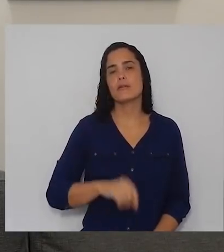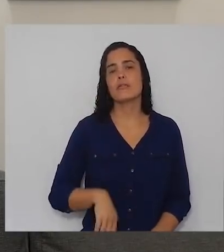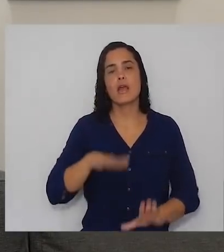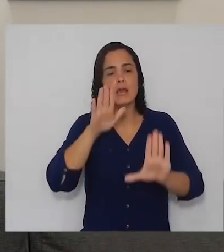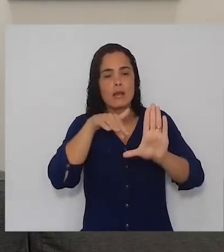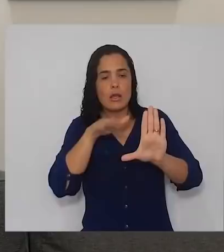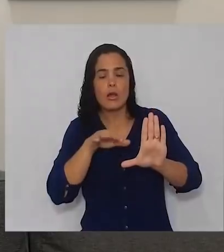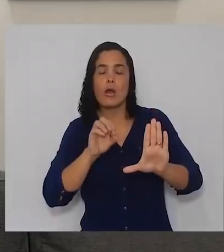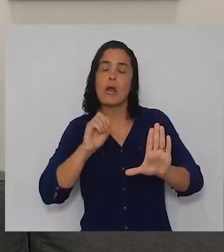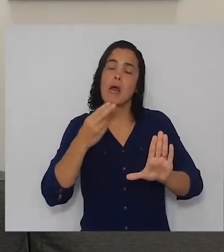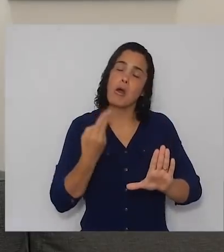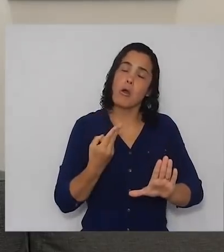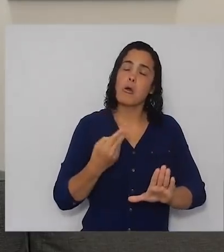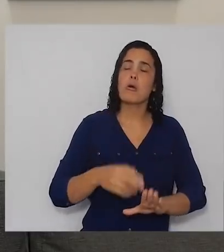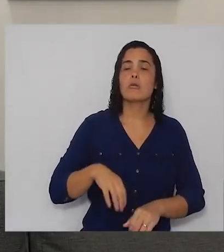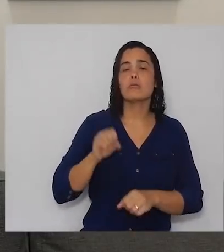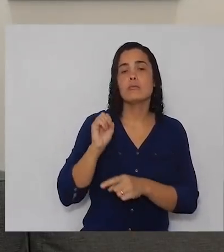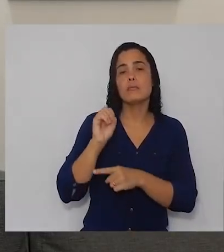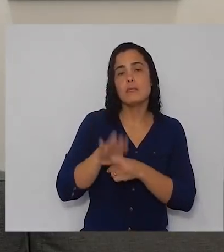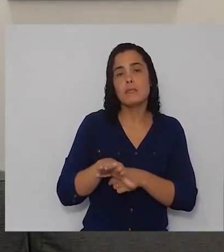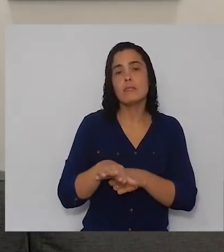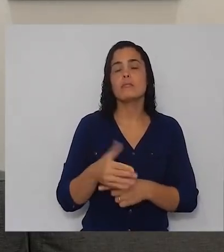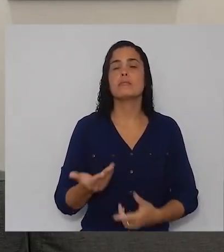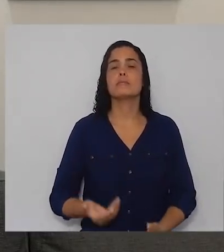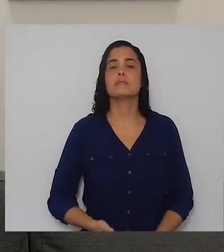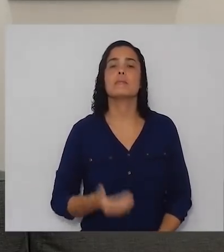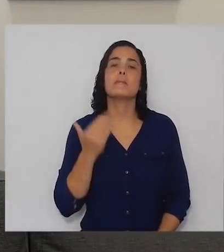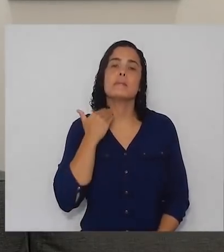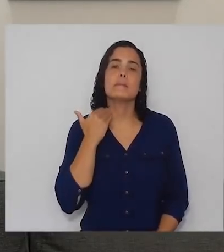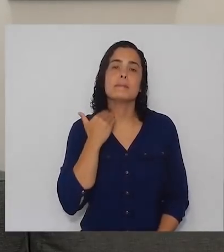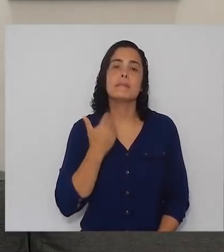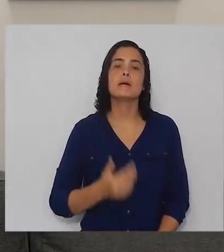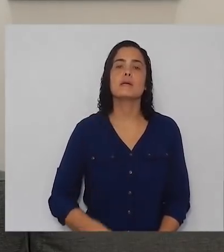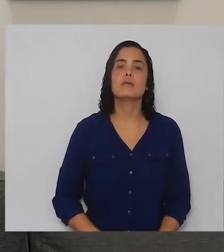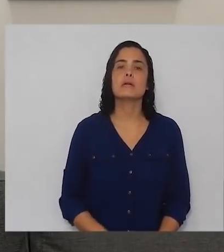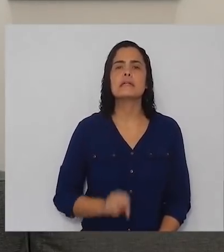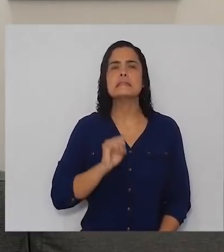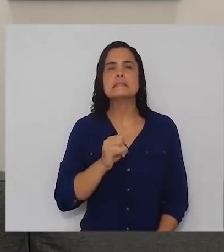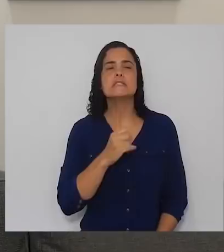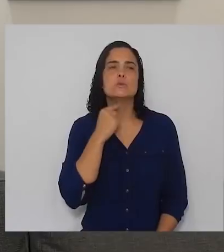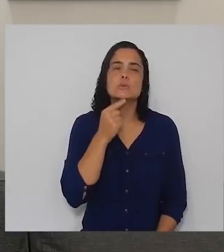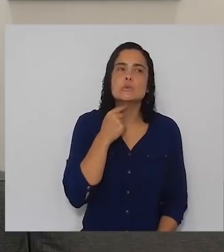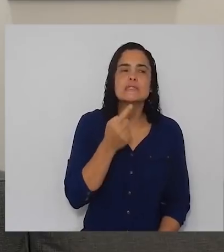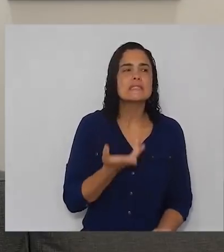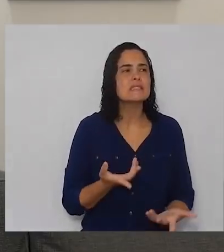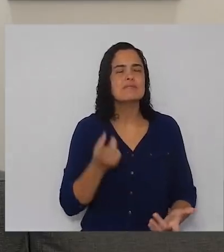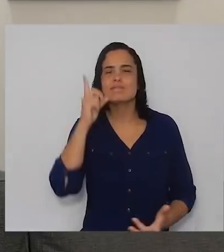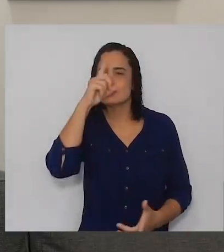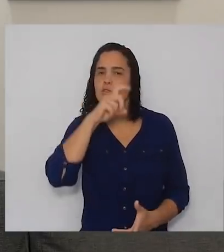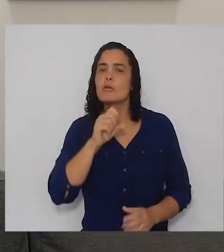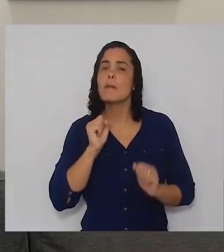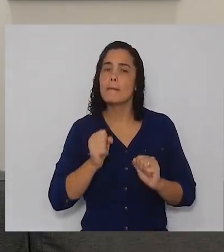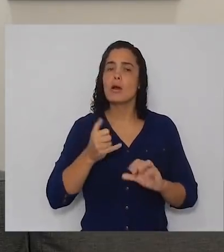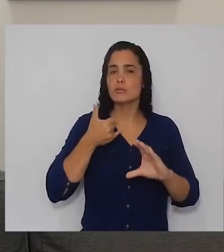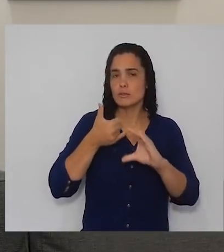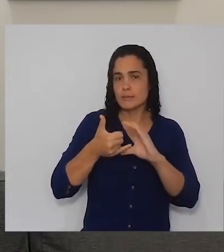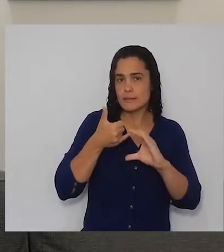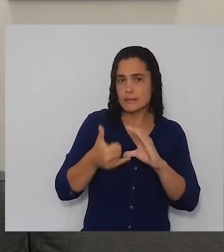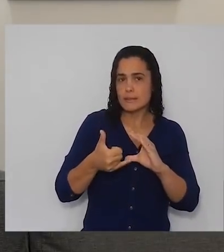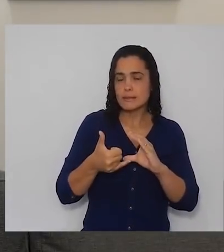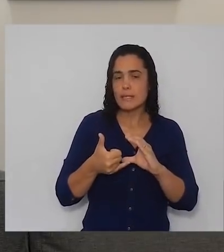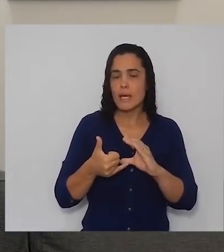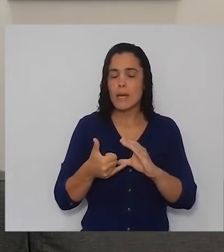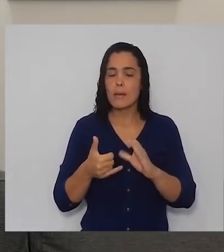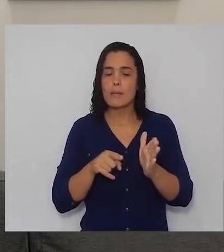você. Se você não tiver nenhuma dessas opções, entre em contato com o WhatsApp, o número que aparecerá aqui, e você pode encontrar um meio